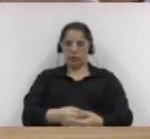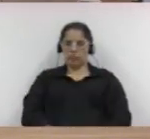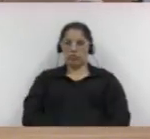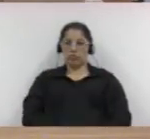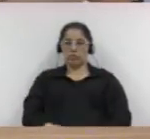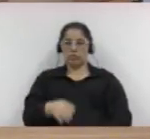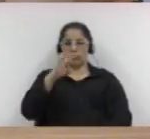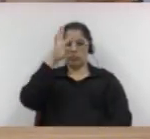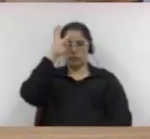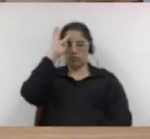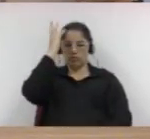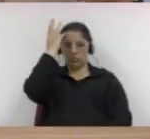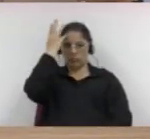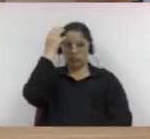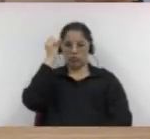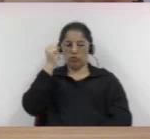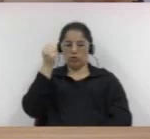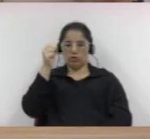Executivo. Requerimento